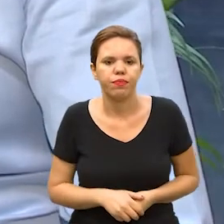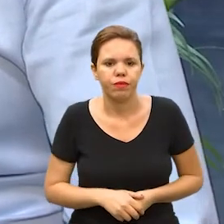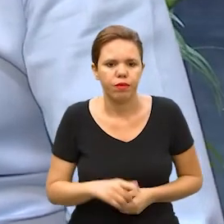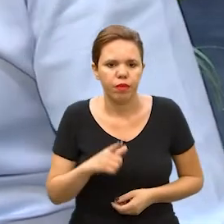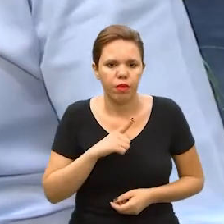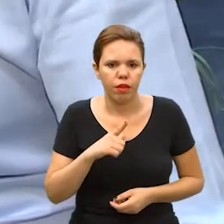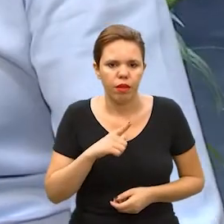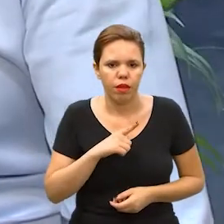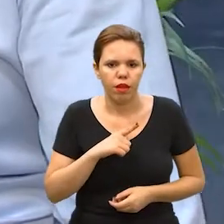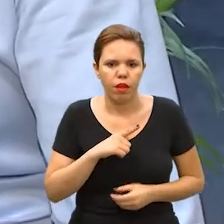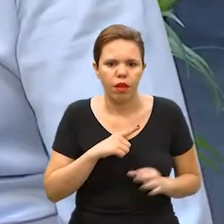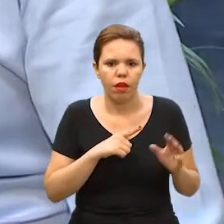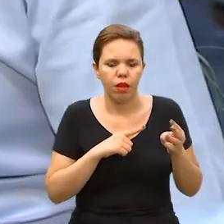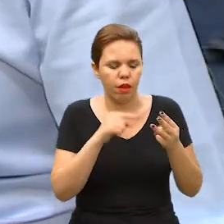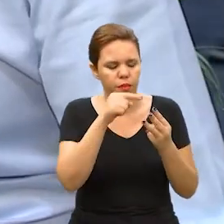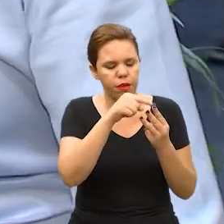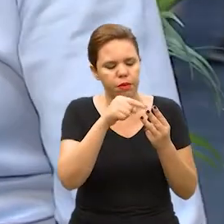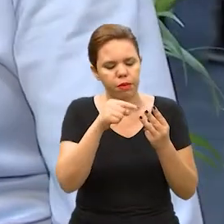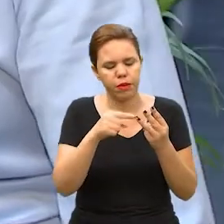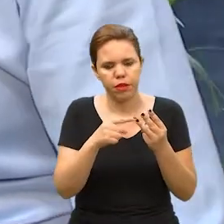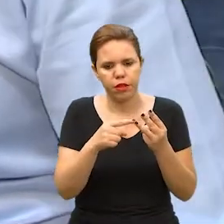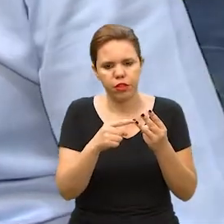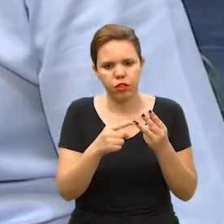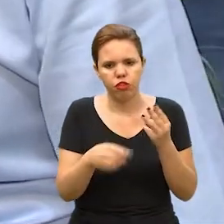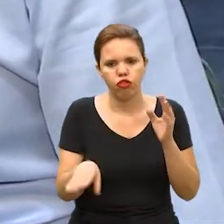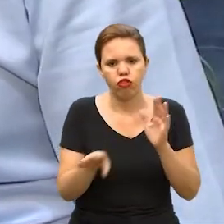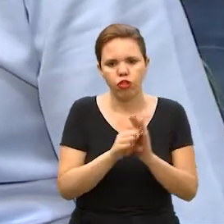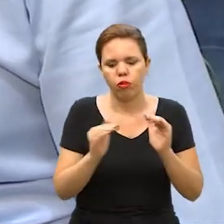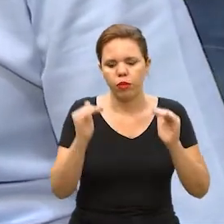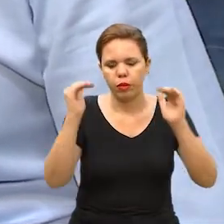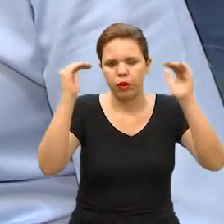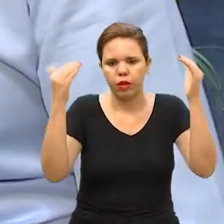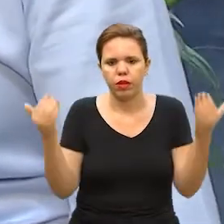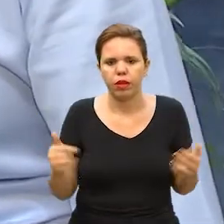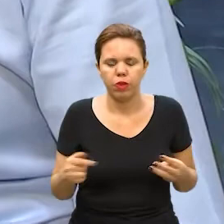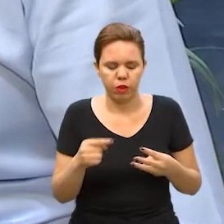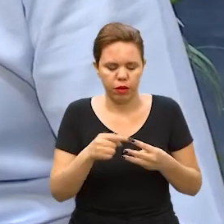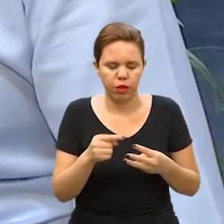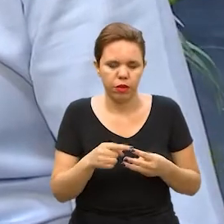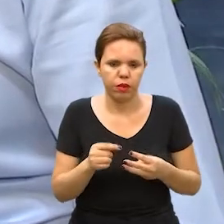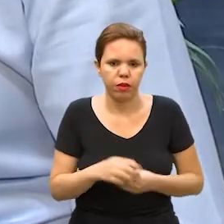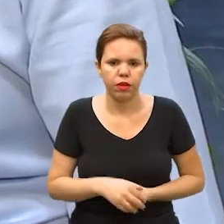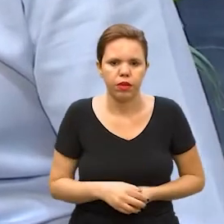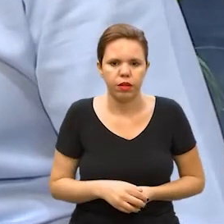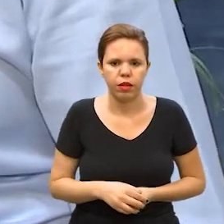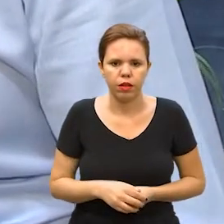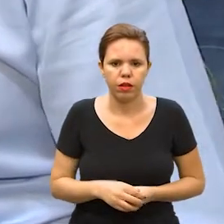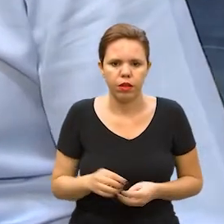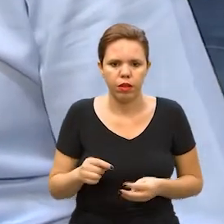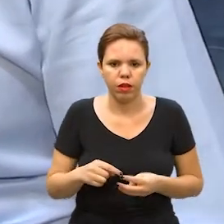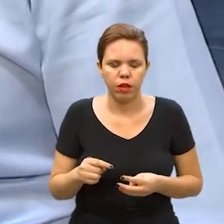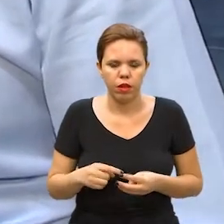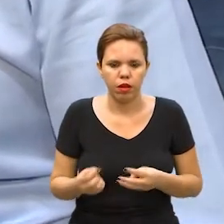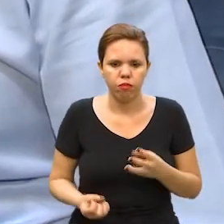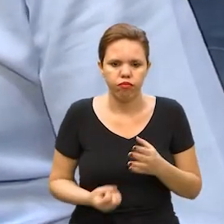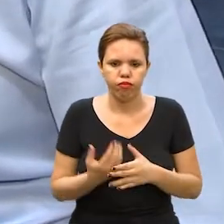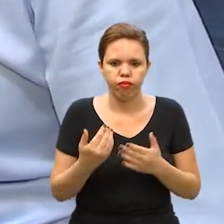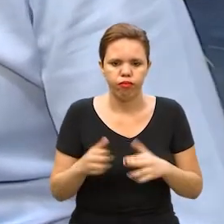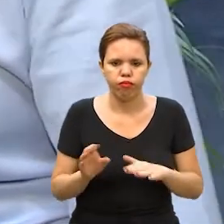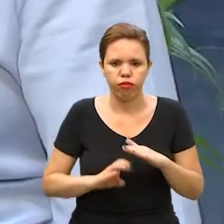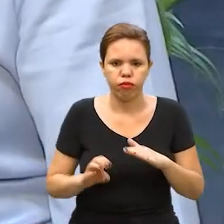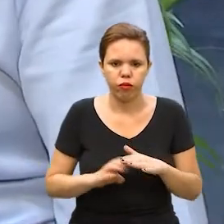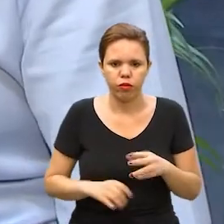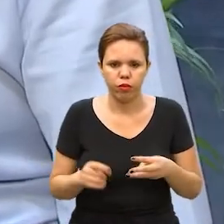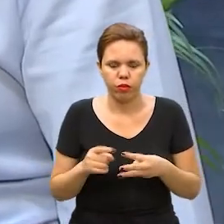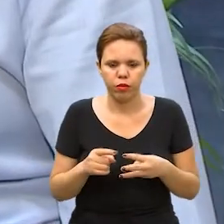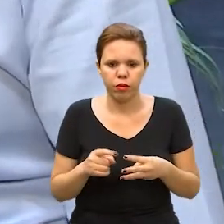existe um tripé que fez essa empresa chegar onde ela chegou, né? Um dos pés do tripé é